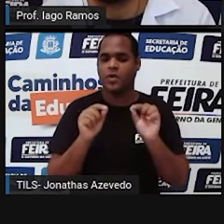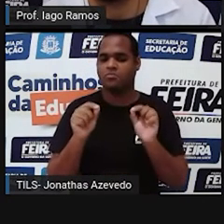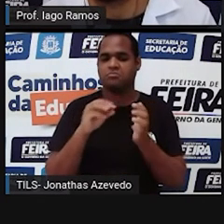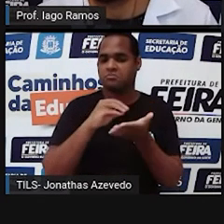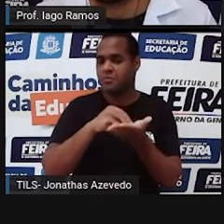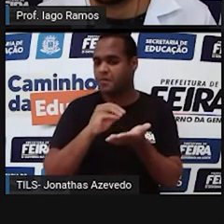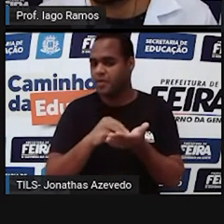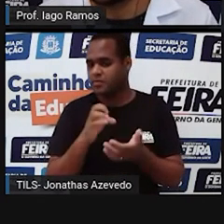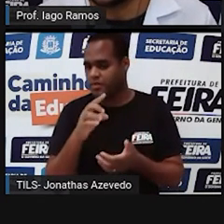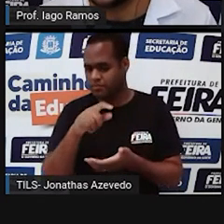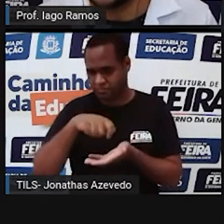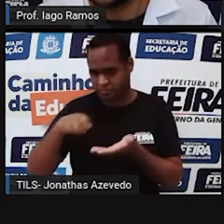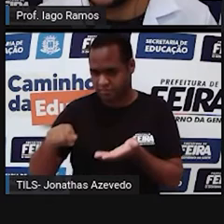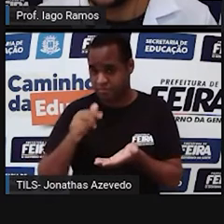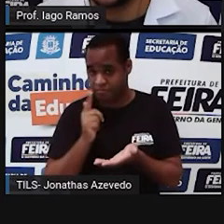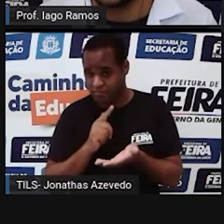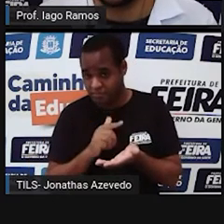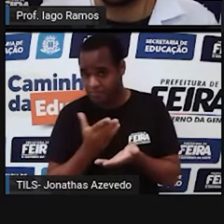Tá anotando no seu caderno?